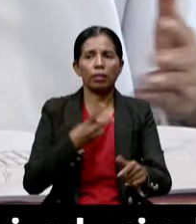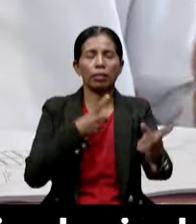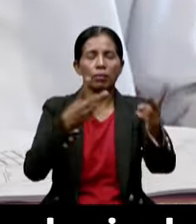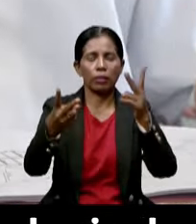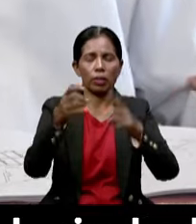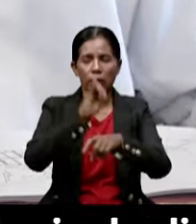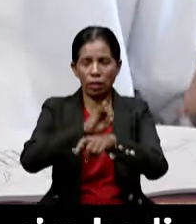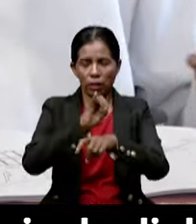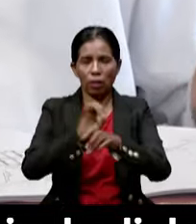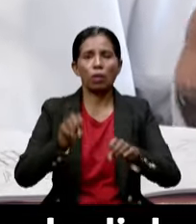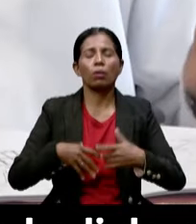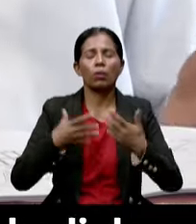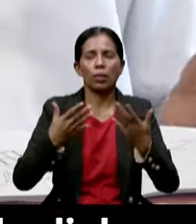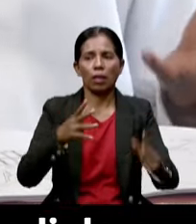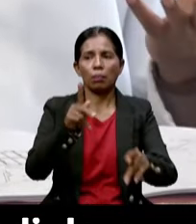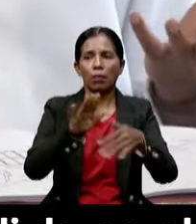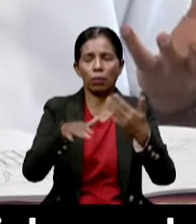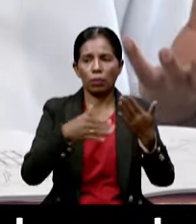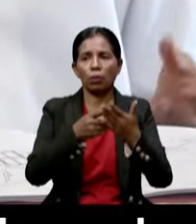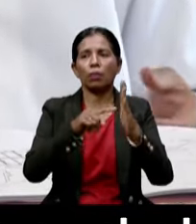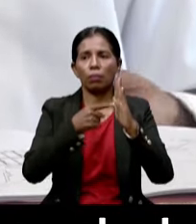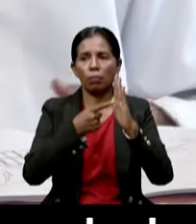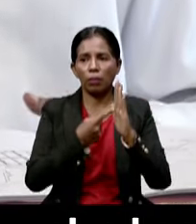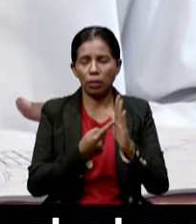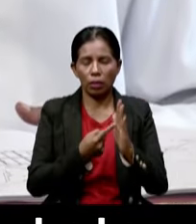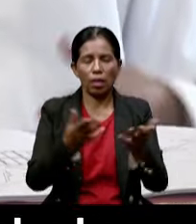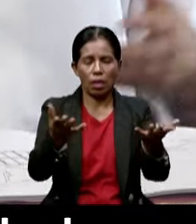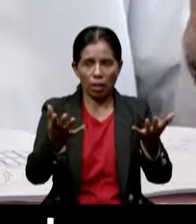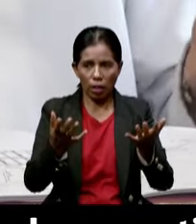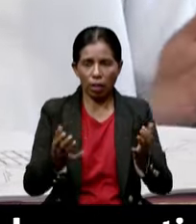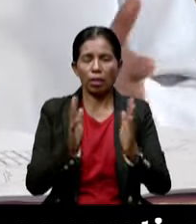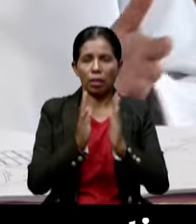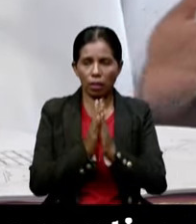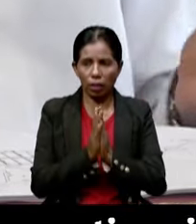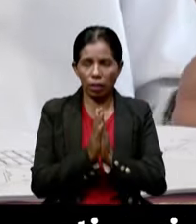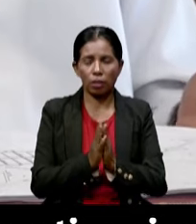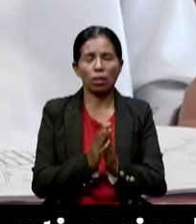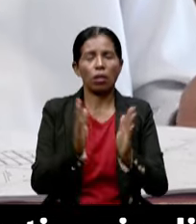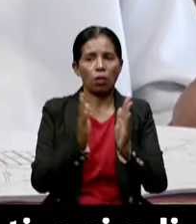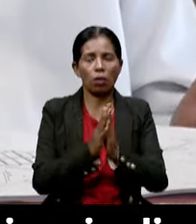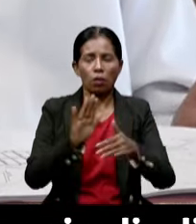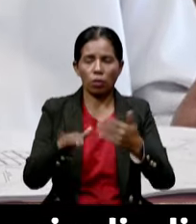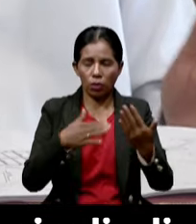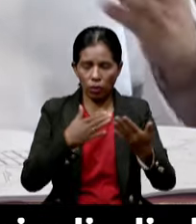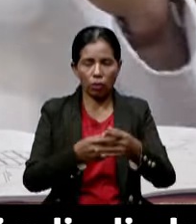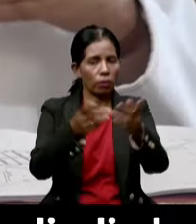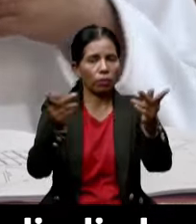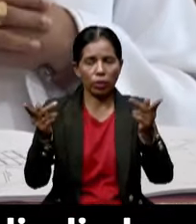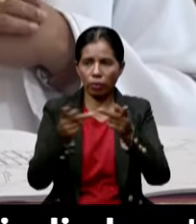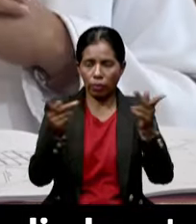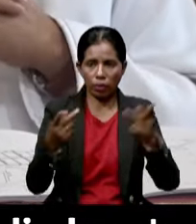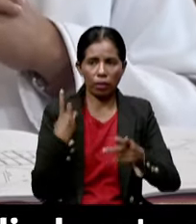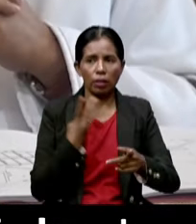vestir, a varia que pensamos, será que se iramos começa, e o ânimo da lei, reza, oração, todo é fácil, fato isso é meu. Depois de